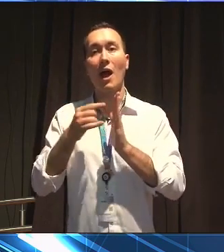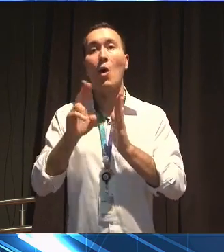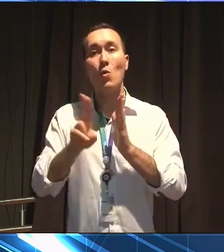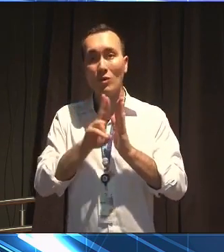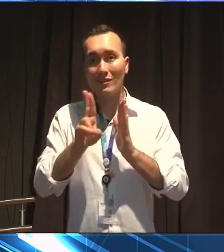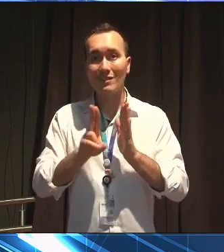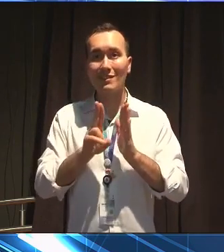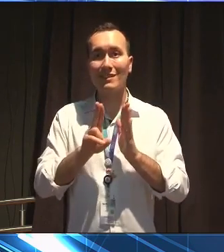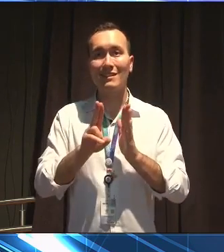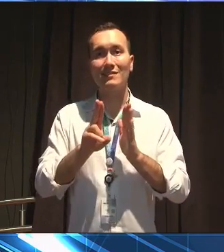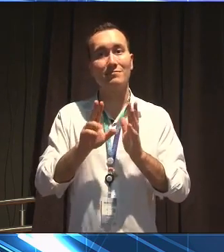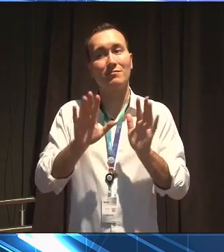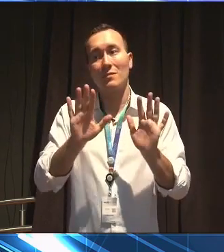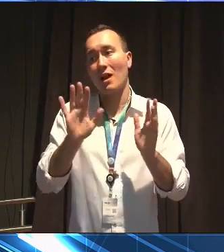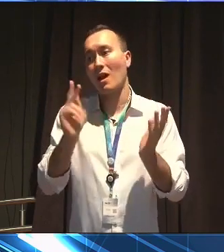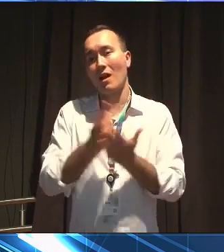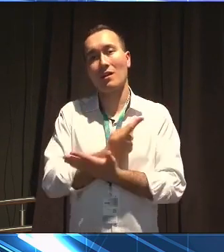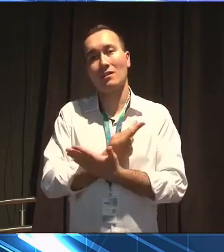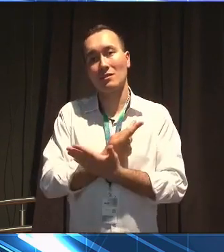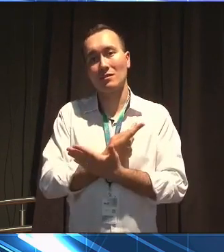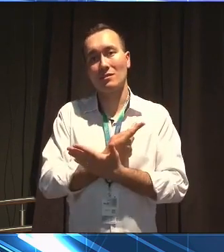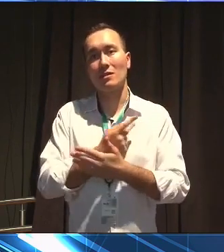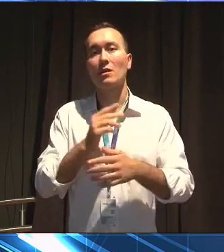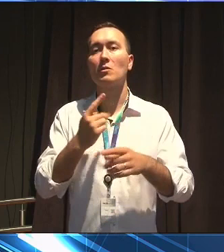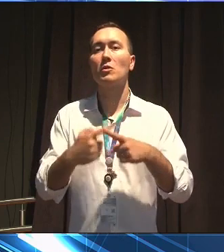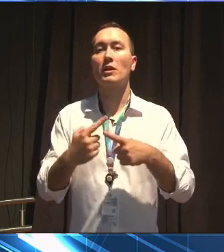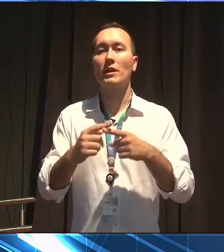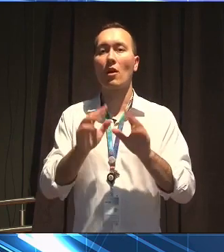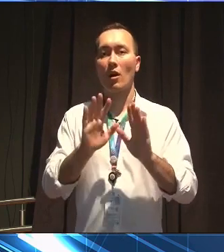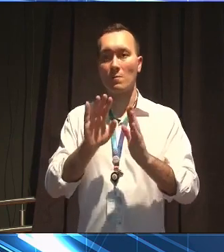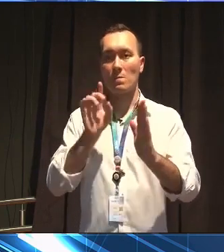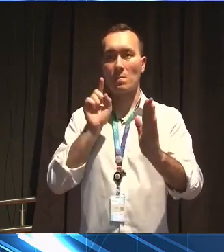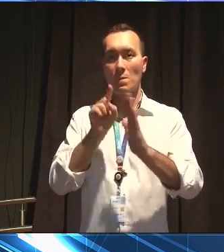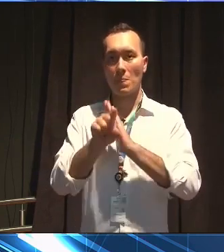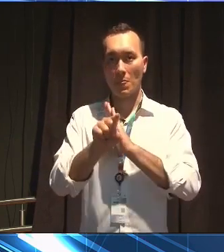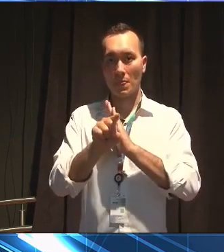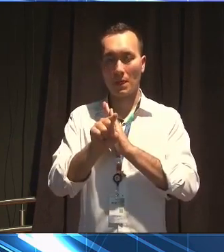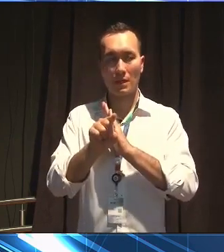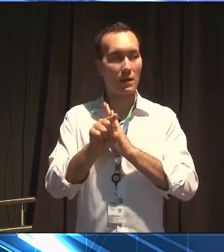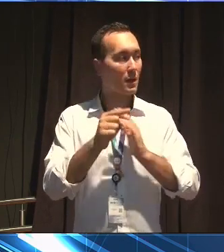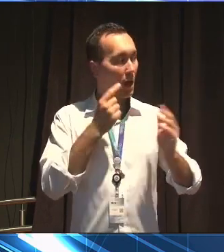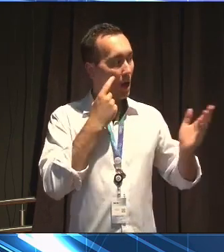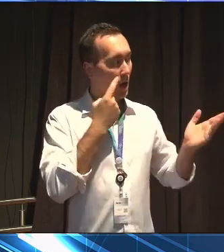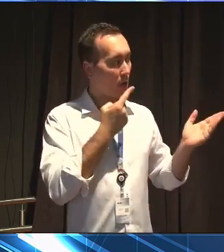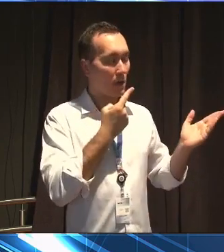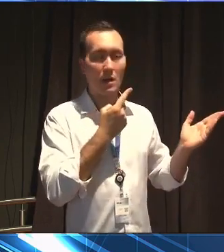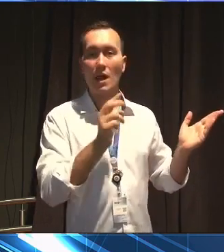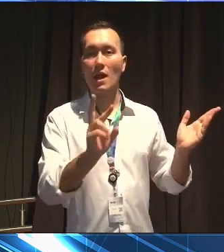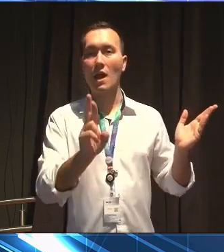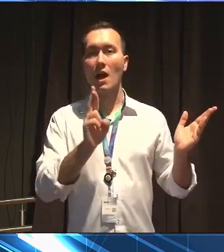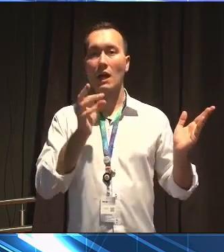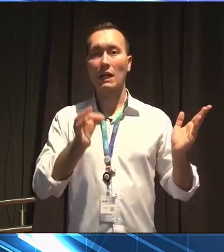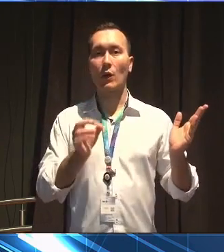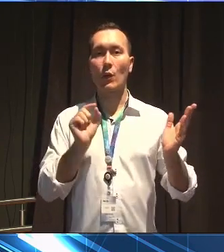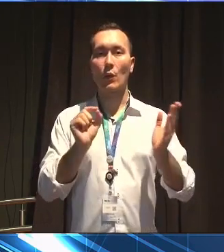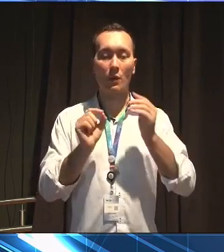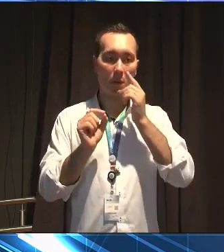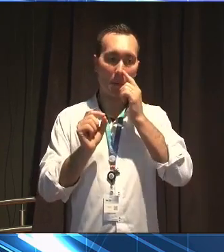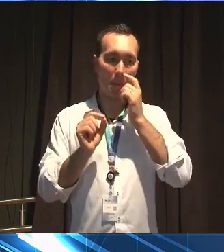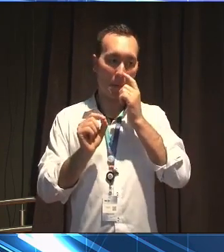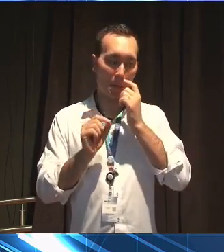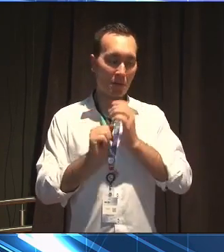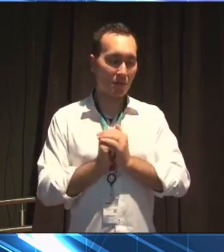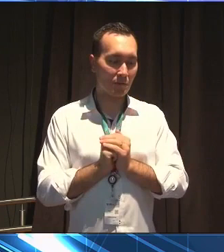um erro, porque não é por aí. A pergunta que é aqui, a melhor resposta seria aquela resposta,